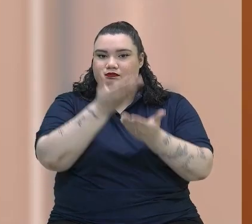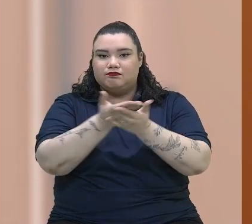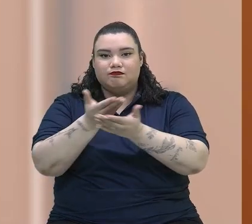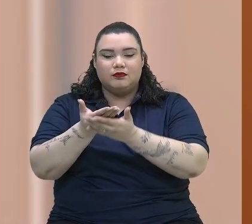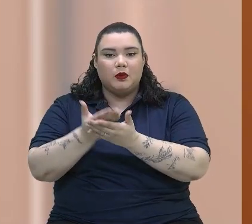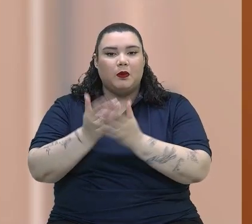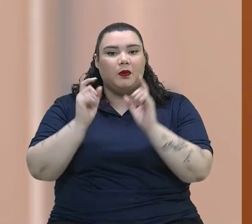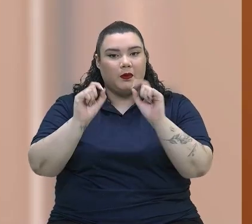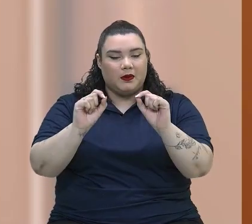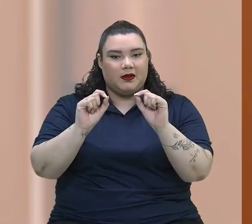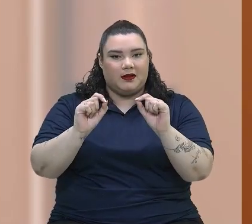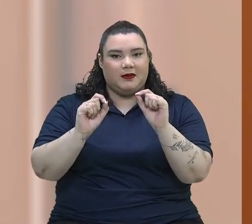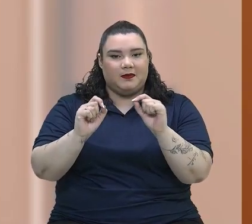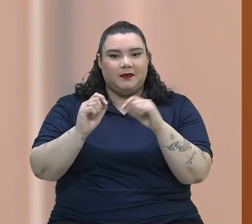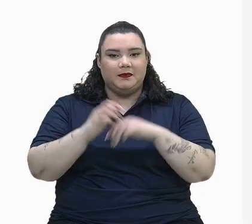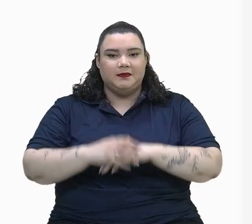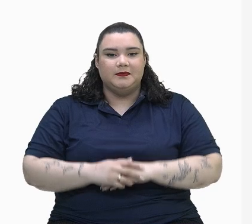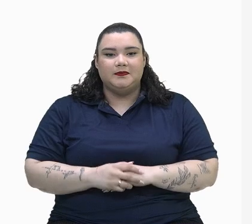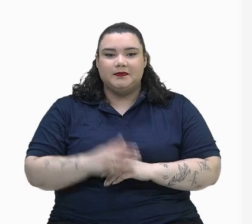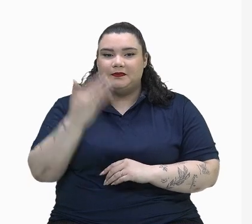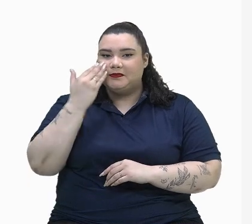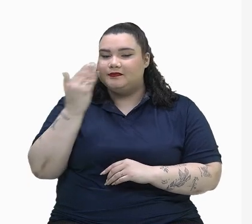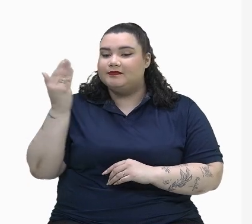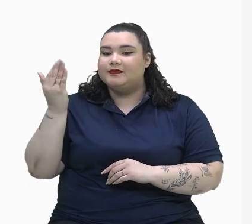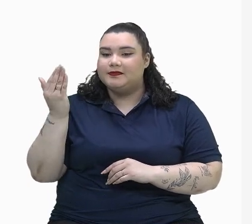o seguinte objeto de conhecimento: